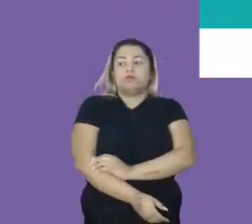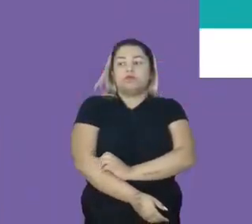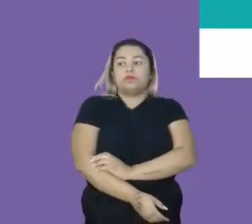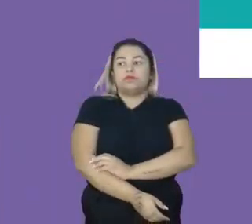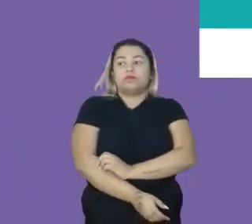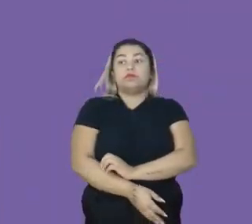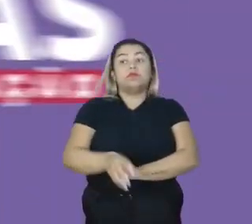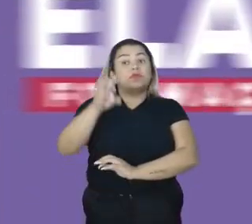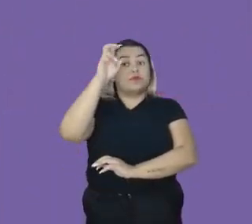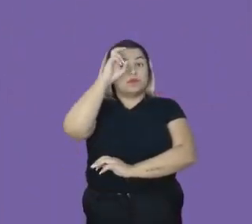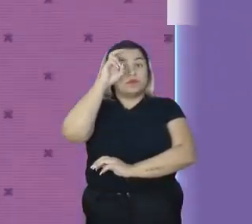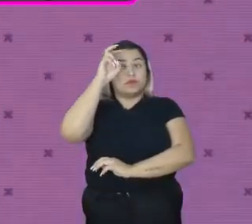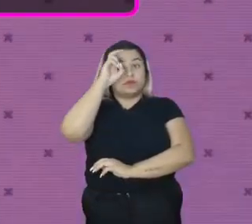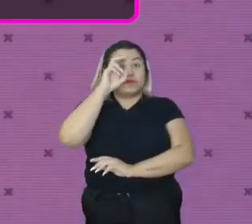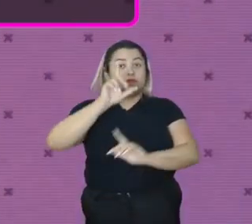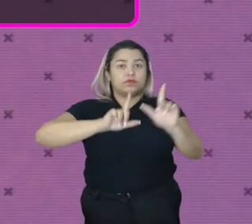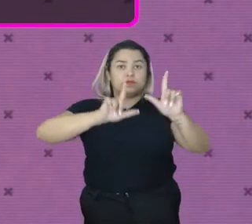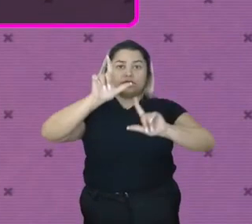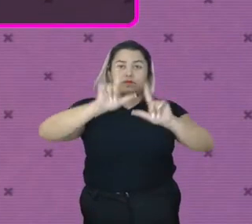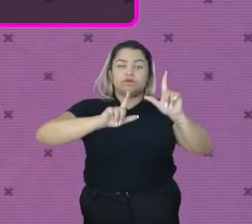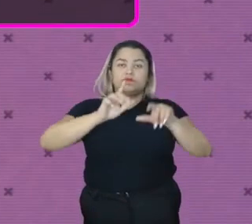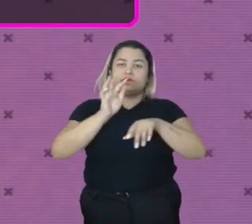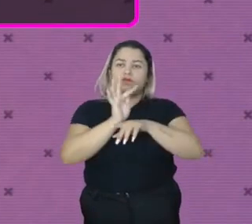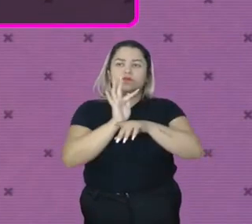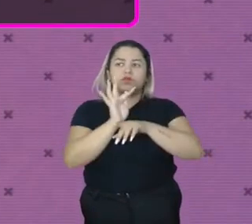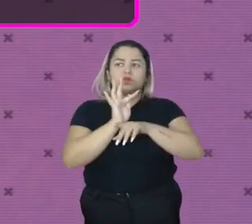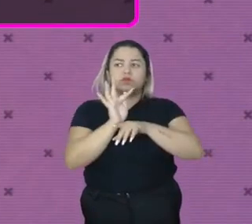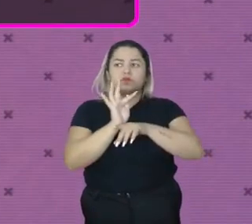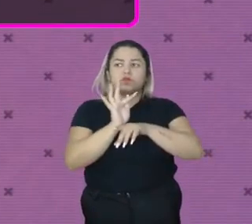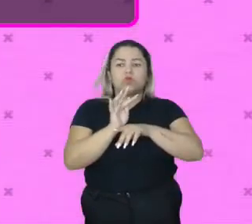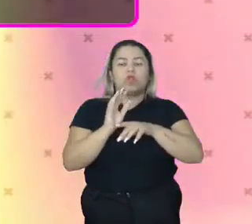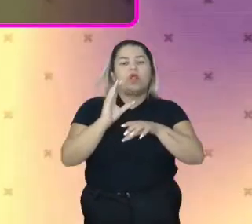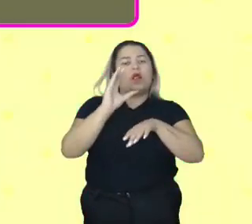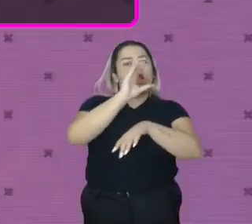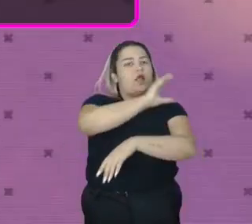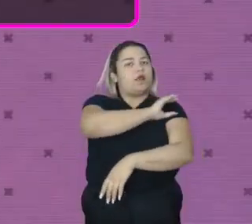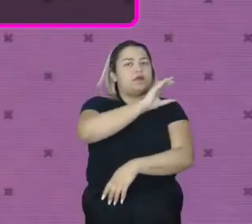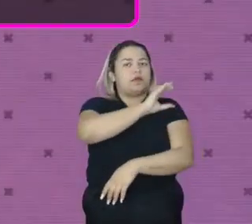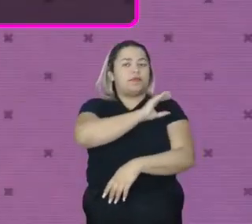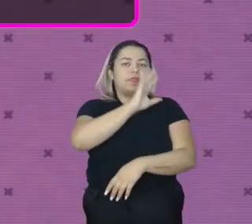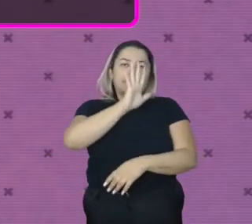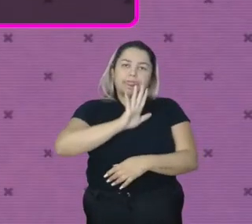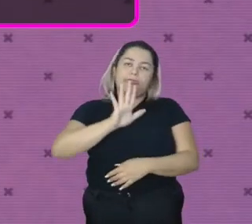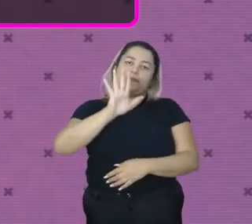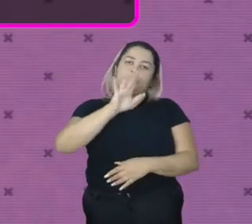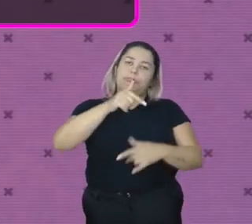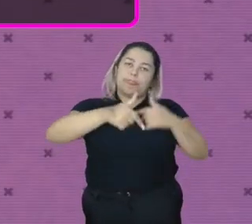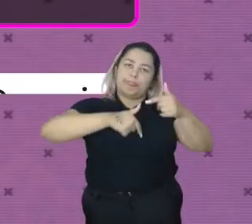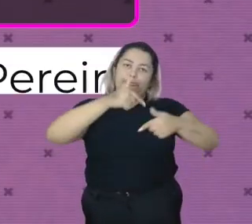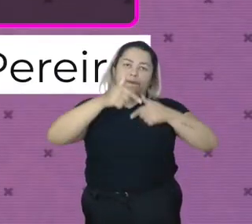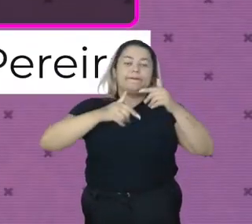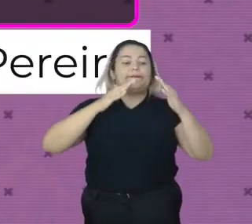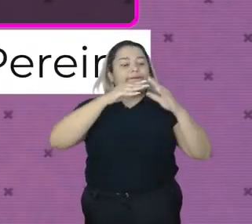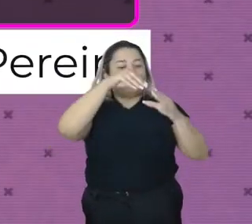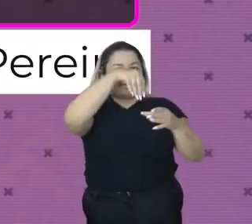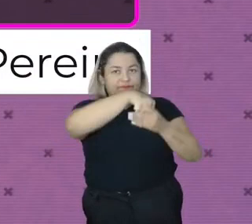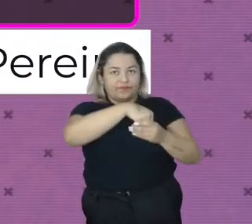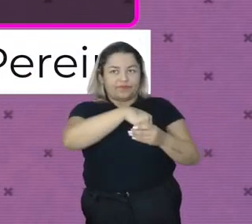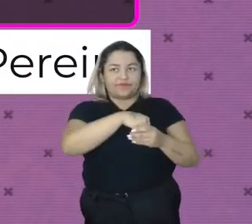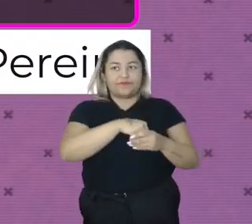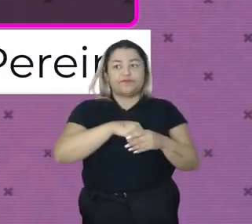Nesta quinta-feira O TV Elas por Elas formação Recebe a coordenadora Da Federação Nacional Dos Trabalhadores Domésticos